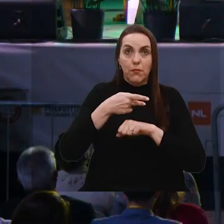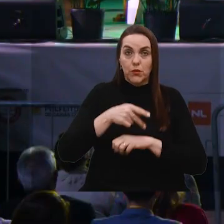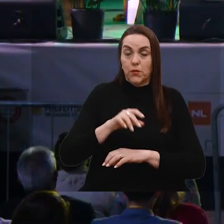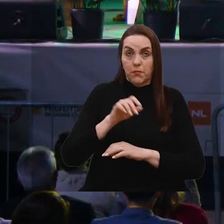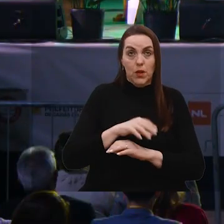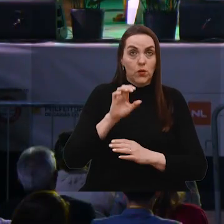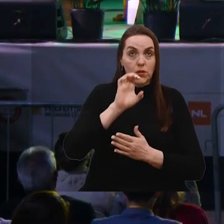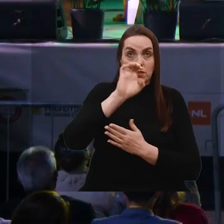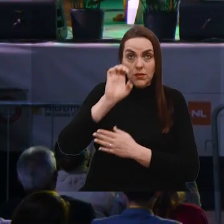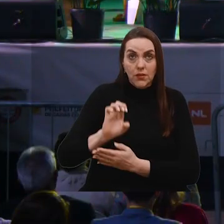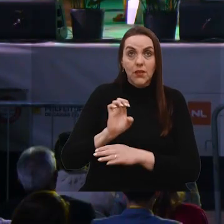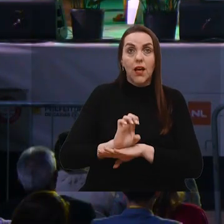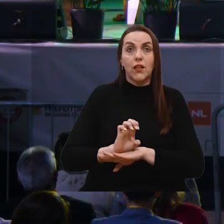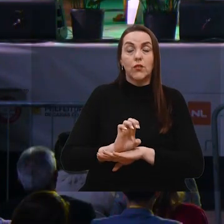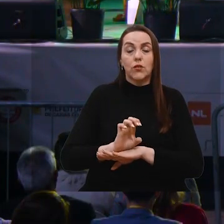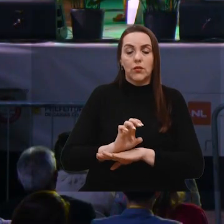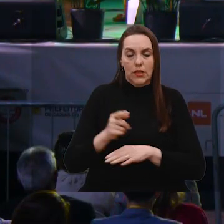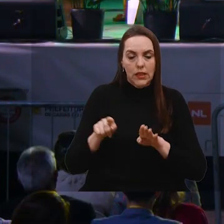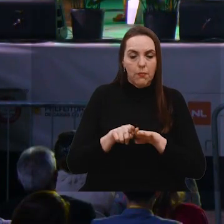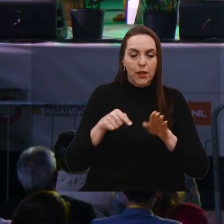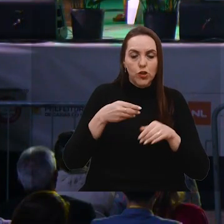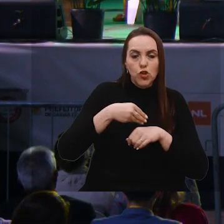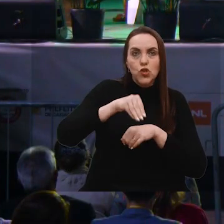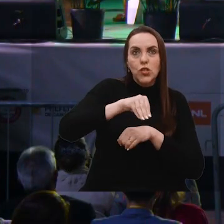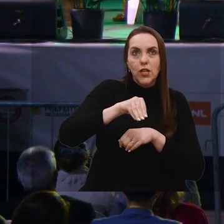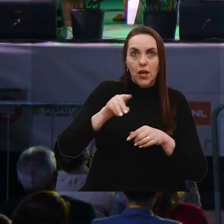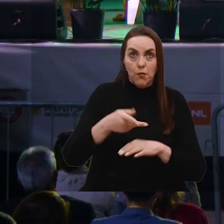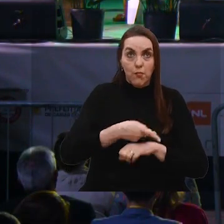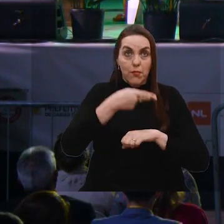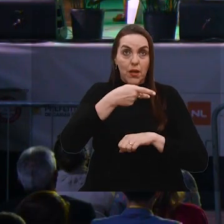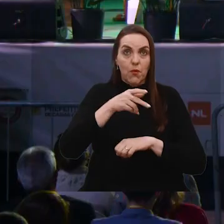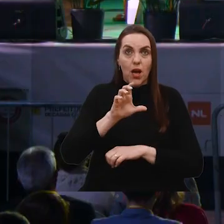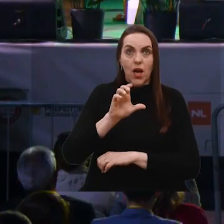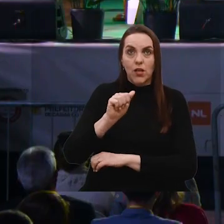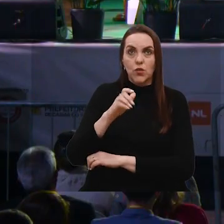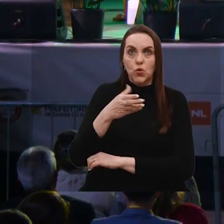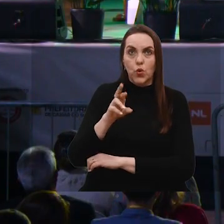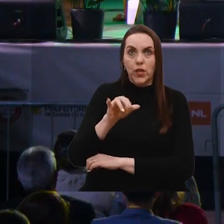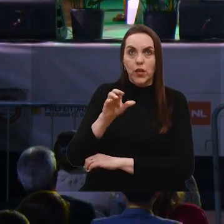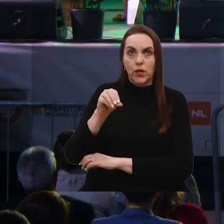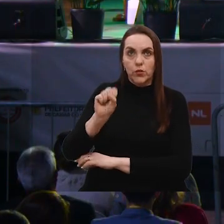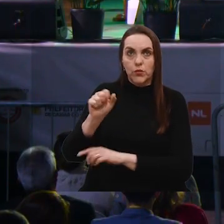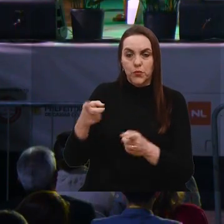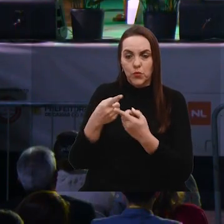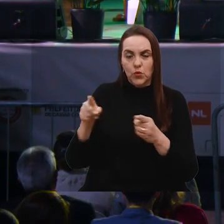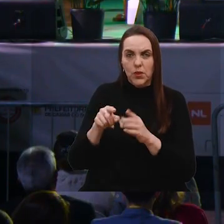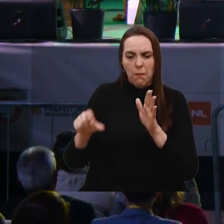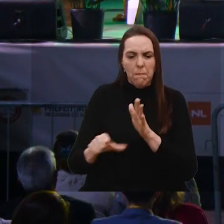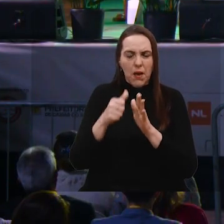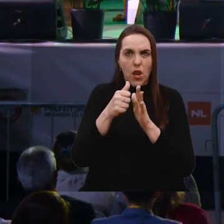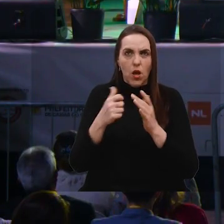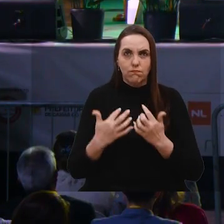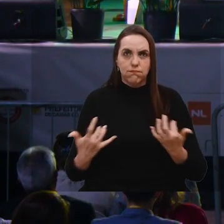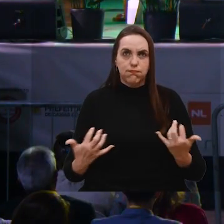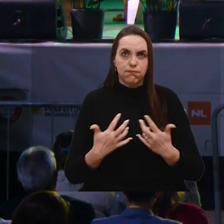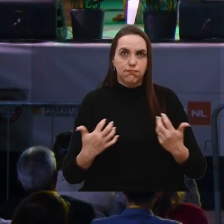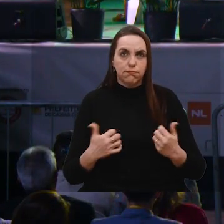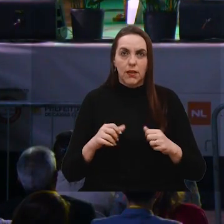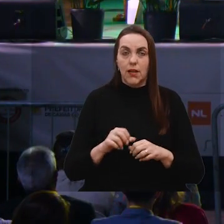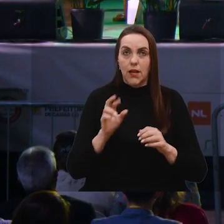vários prêmios pelo estado e teve indicações ao Prêmio Açorianos de Música, vencendo como melhor